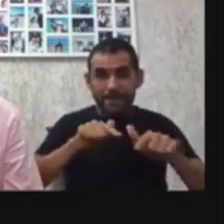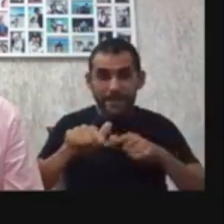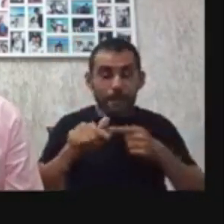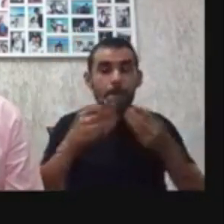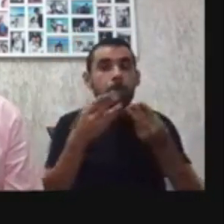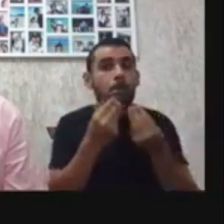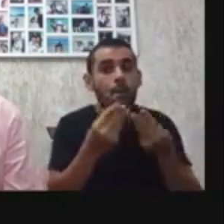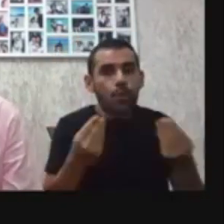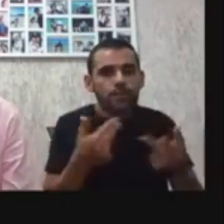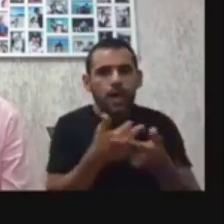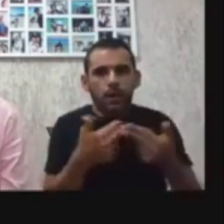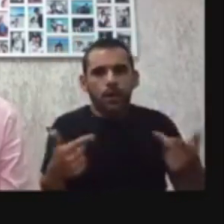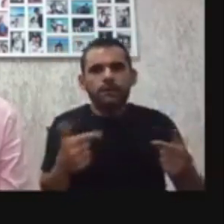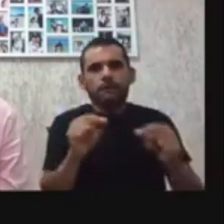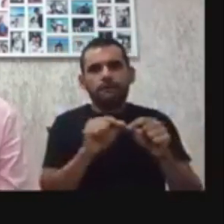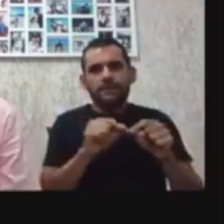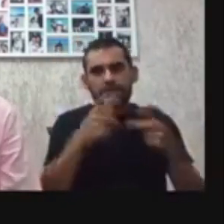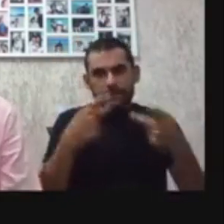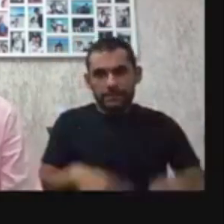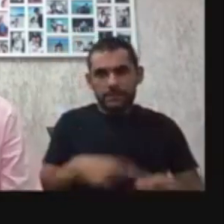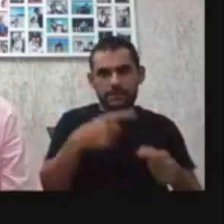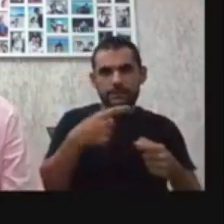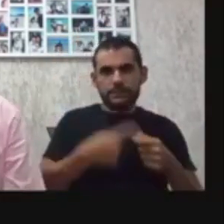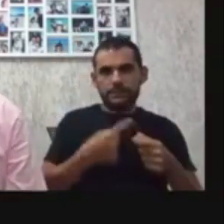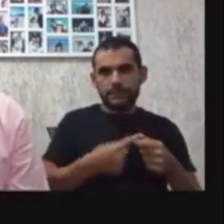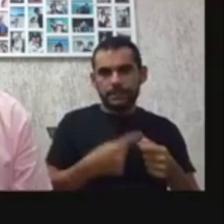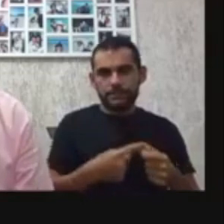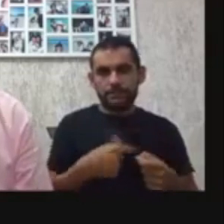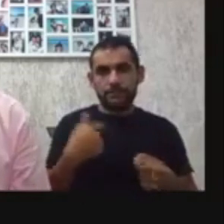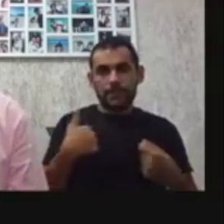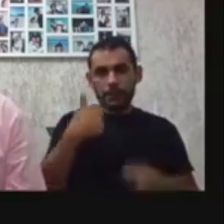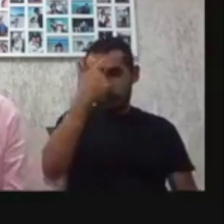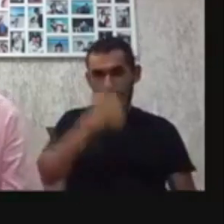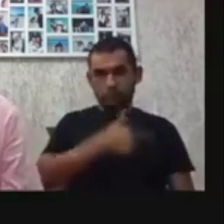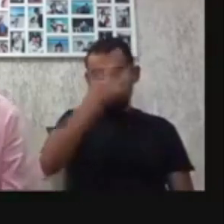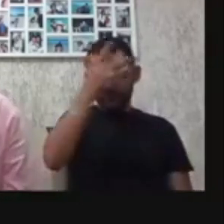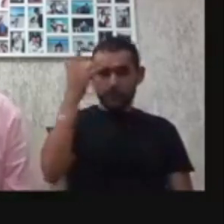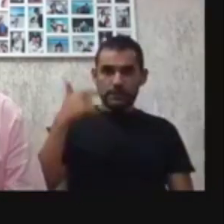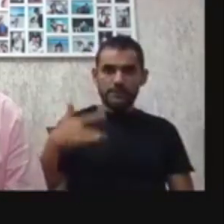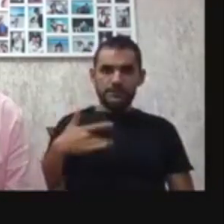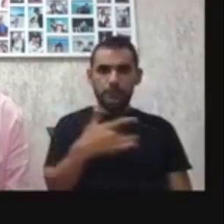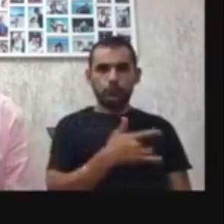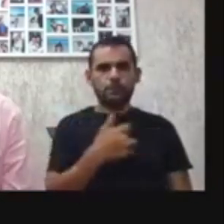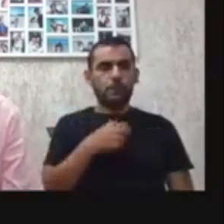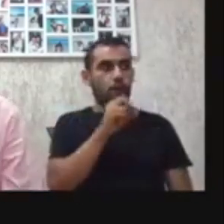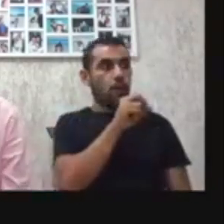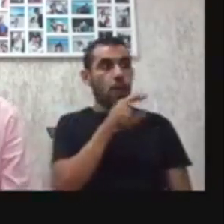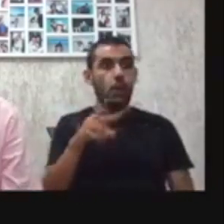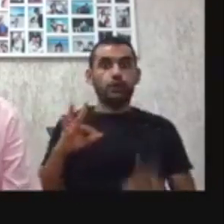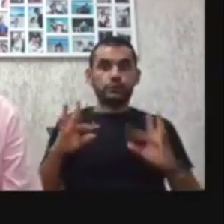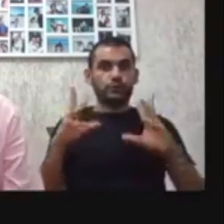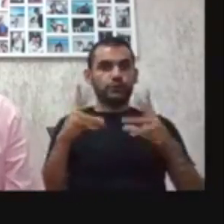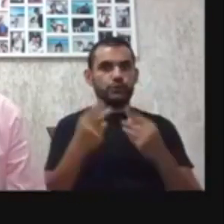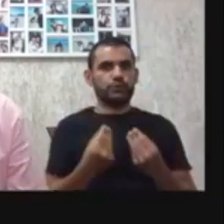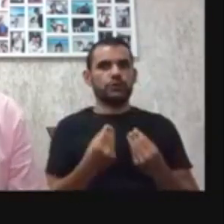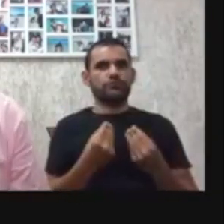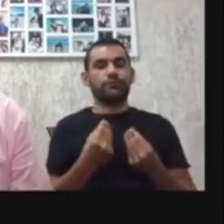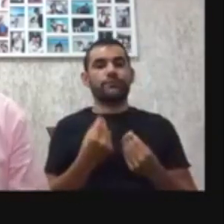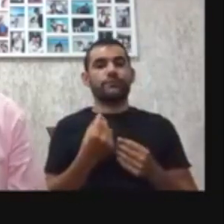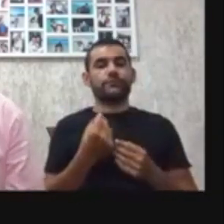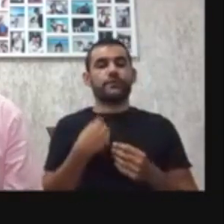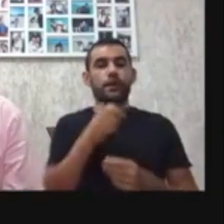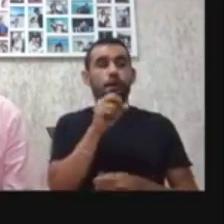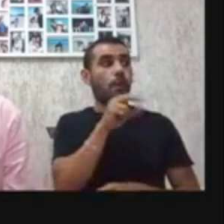muita coisa que tem que ser feita nessa cidade nossa. Eu sou uma pessoa da saúde, mas eu olho por tudo. Eu olho tudo. Eu olho